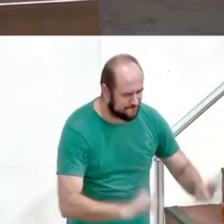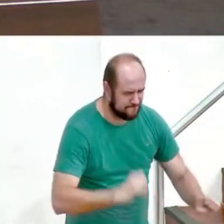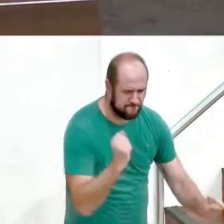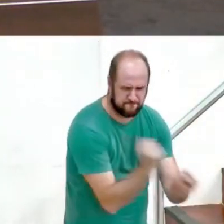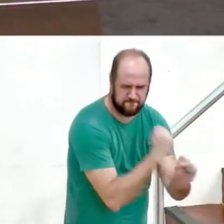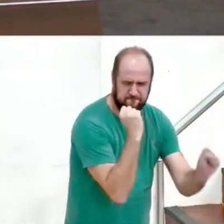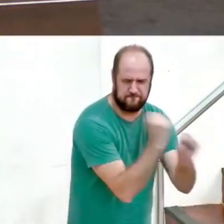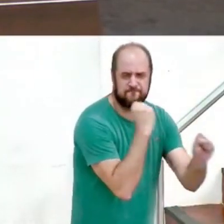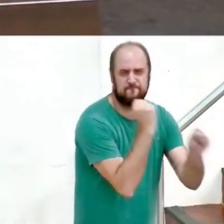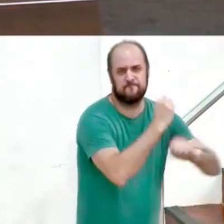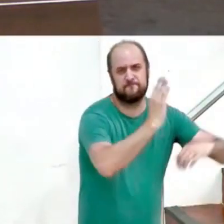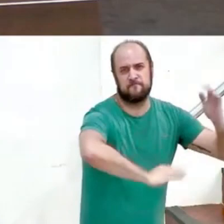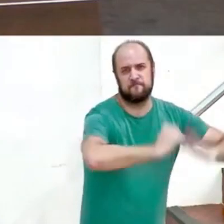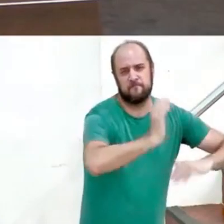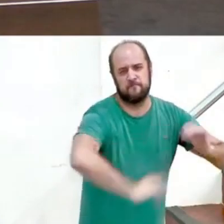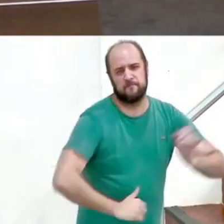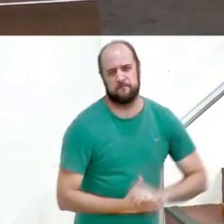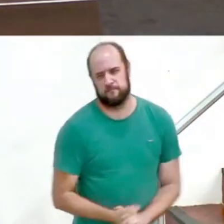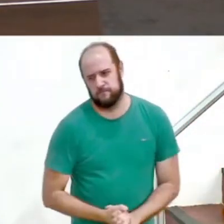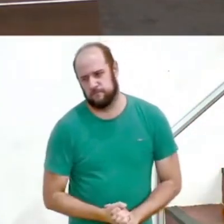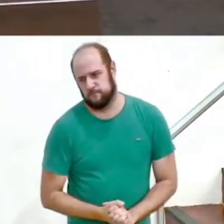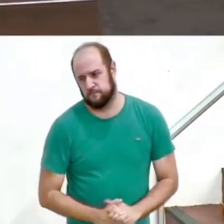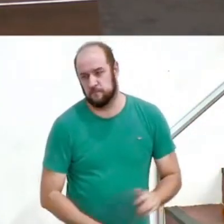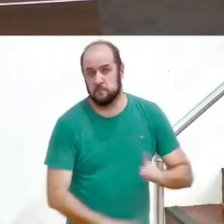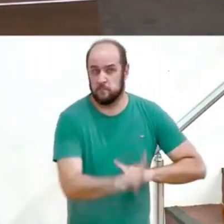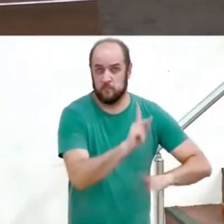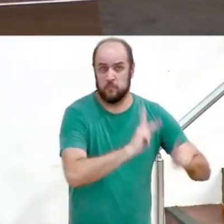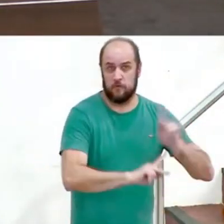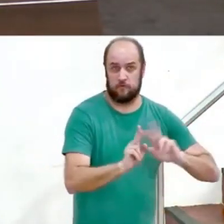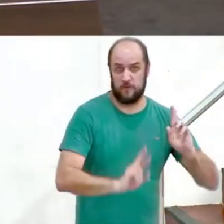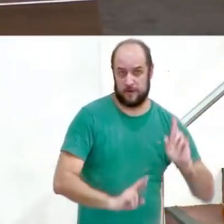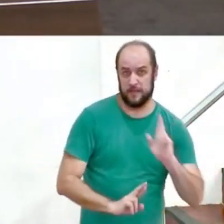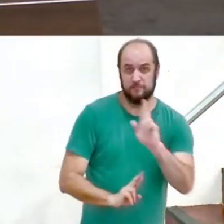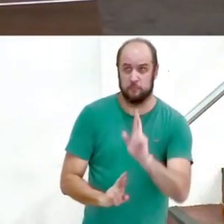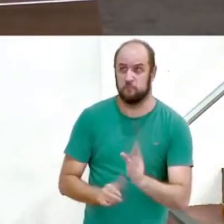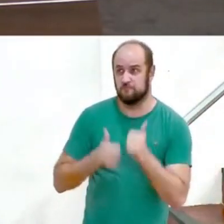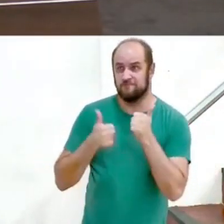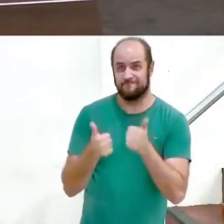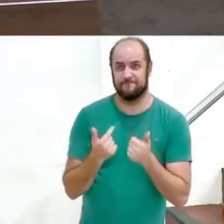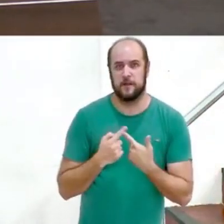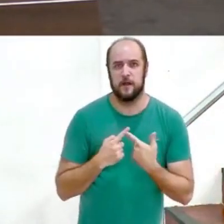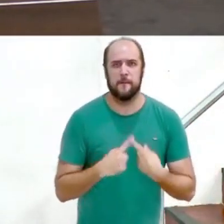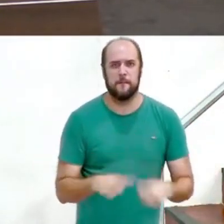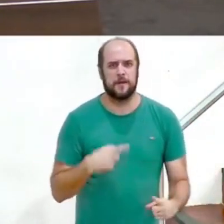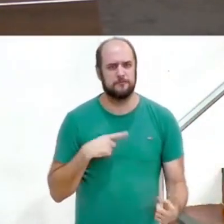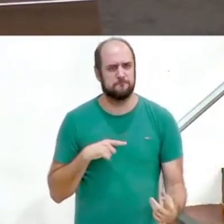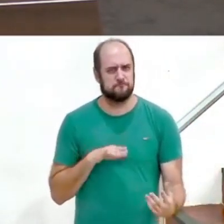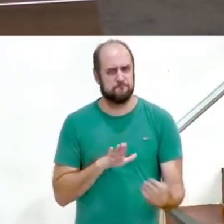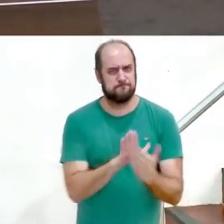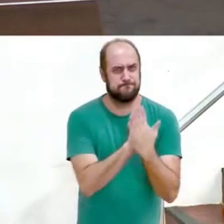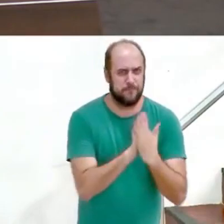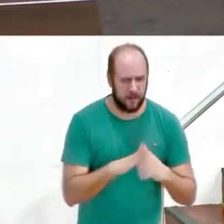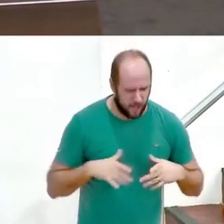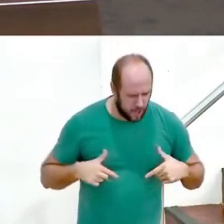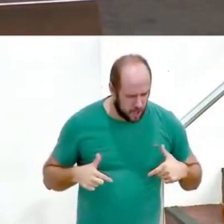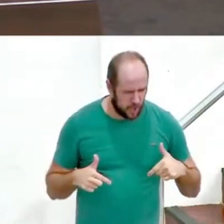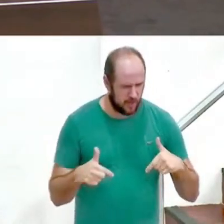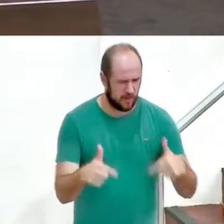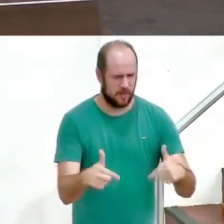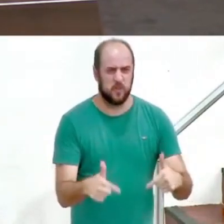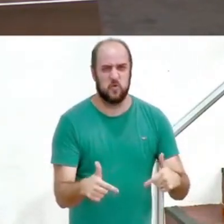templo. Eles respondem positivamente, mas ao se deparar com as lutas,